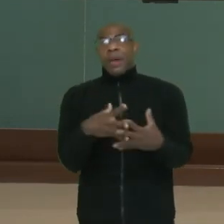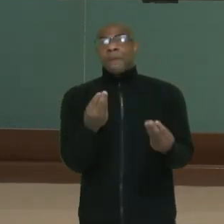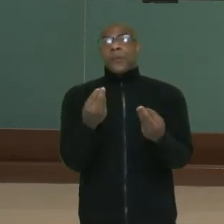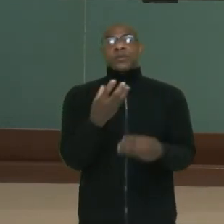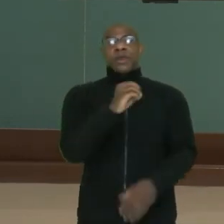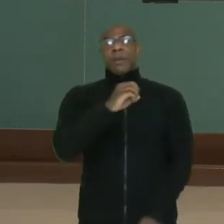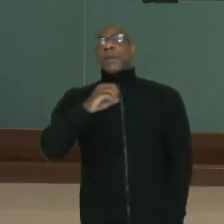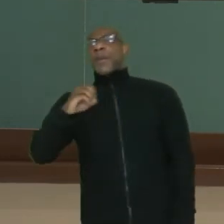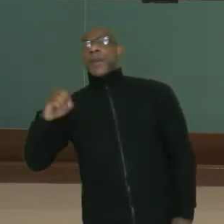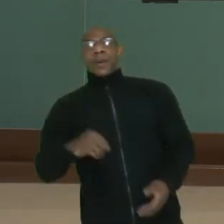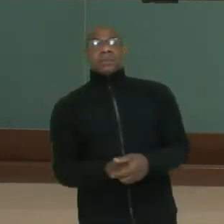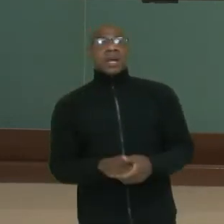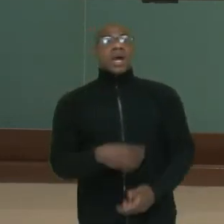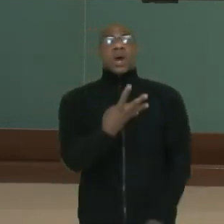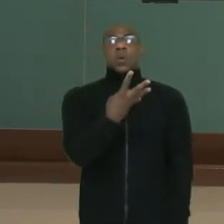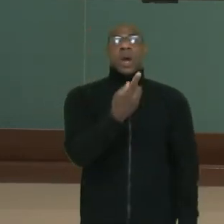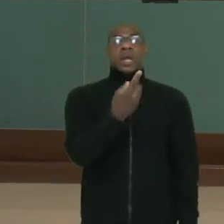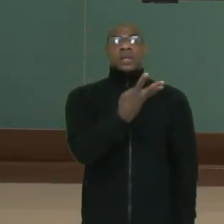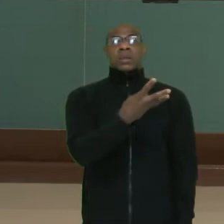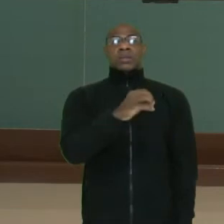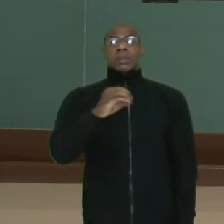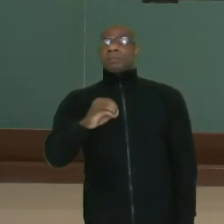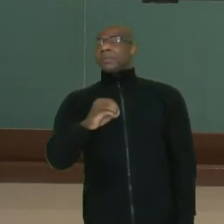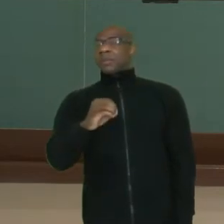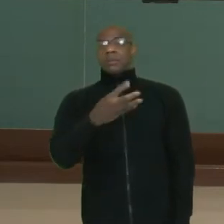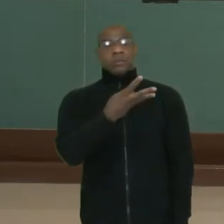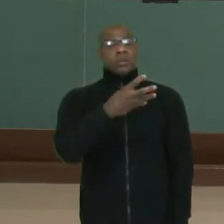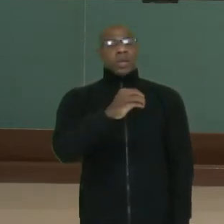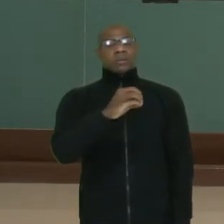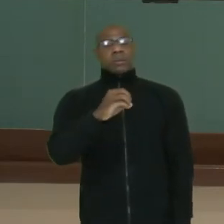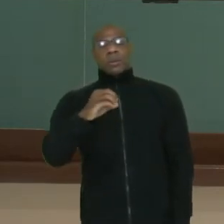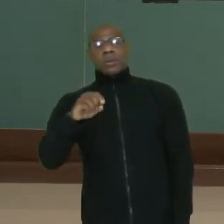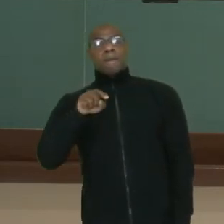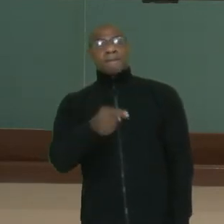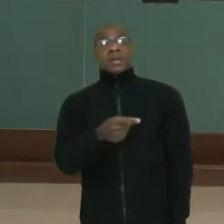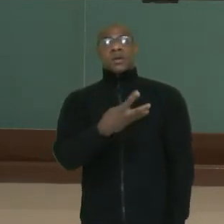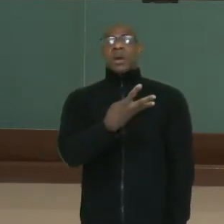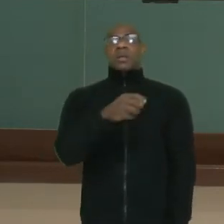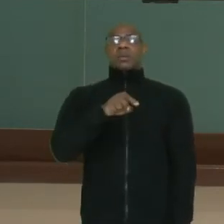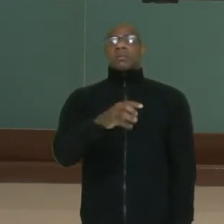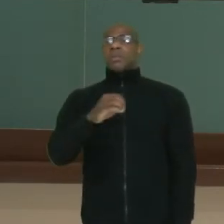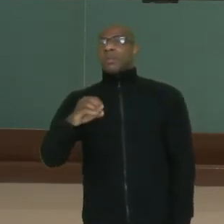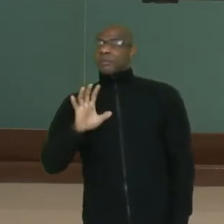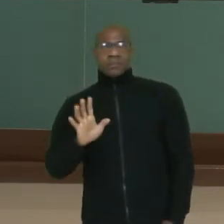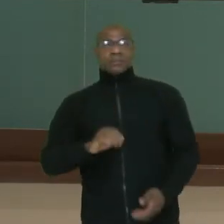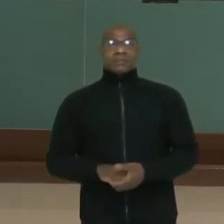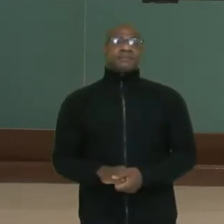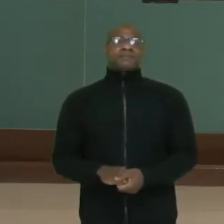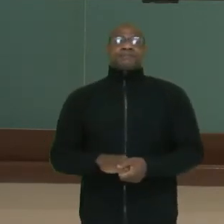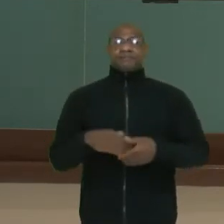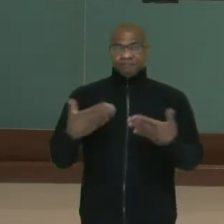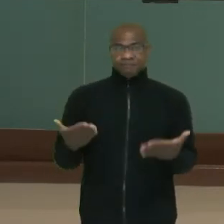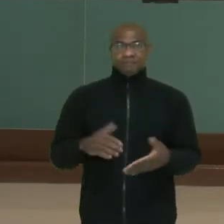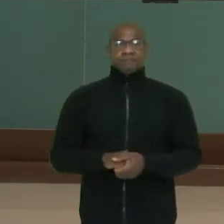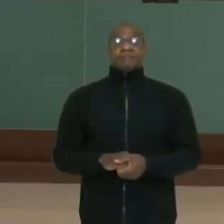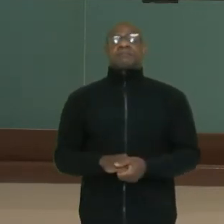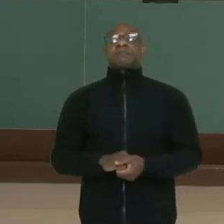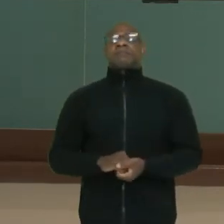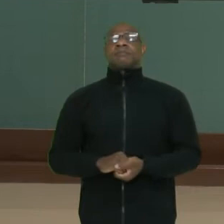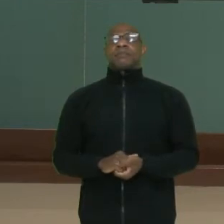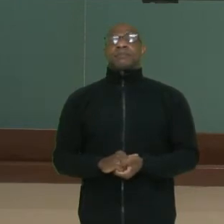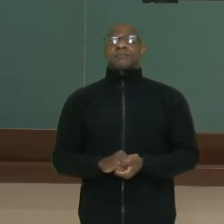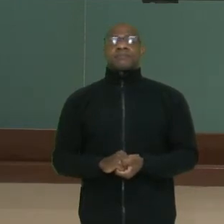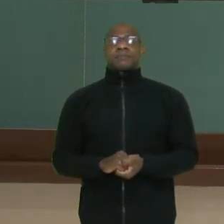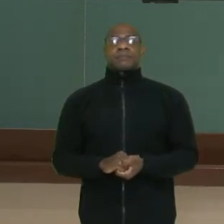zeros. Então, por que que a gente vai colocar uma informação ali que pode me confundir e me fazer errar? Então, não coloca, porque não precisa, tá